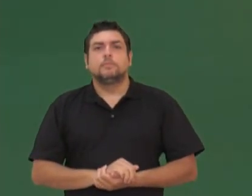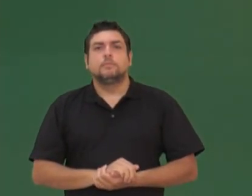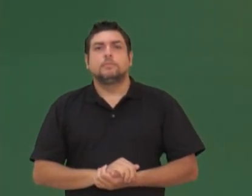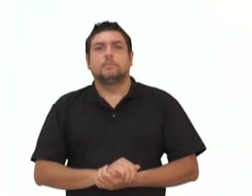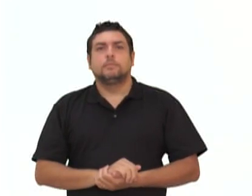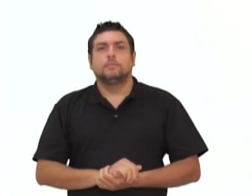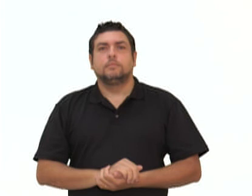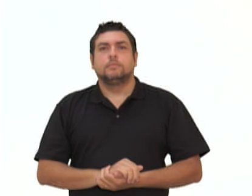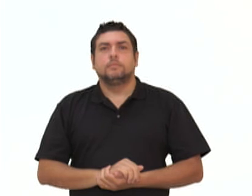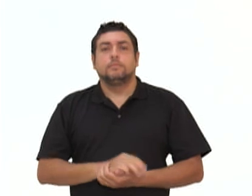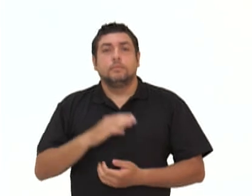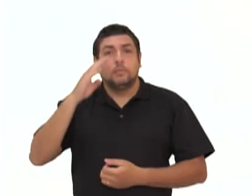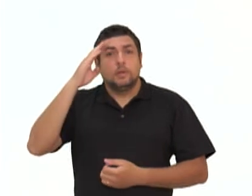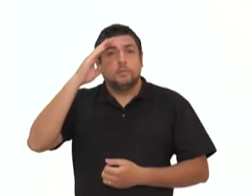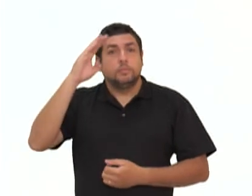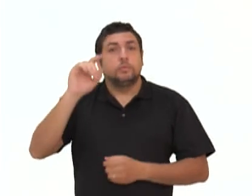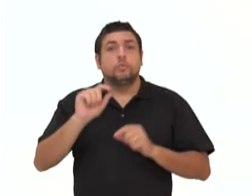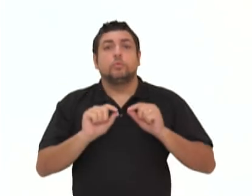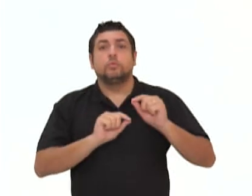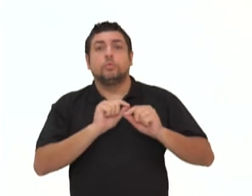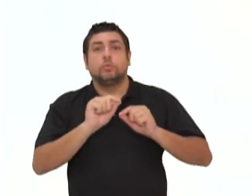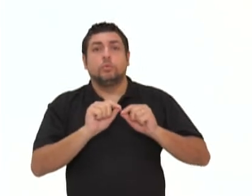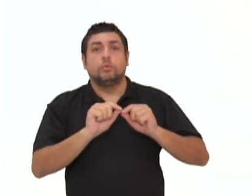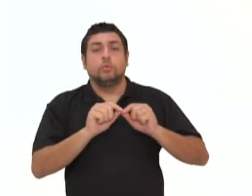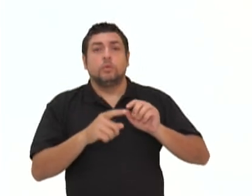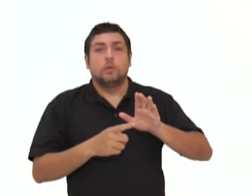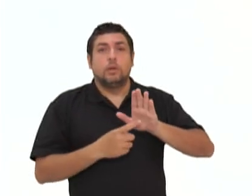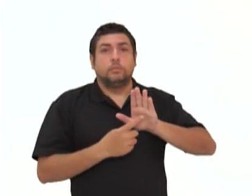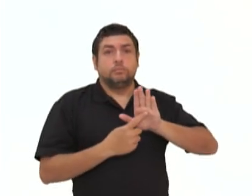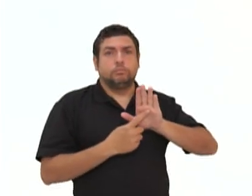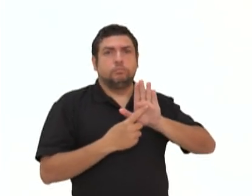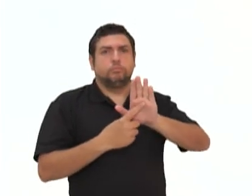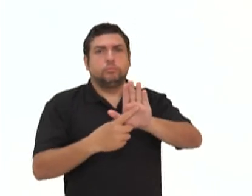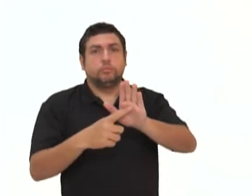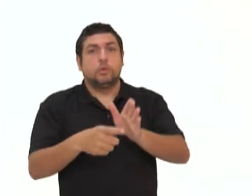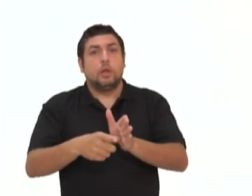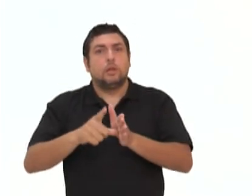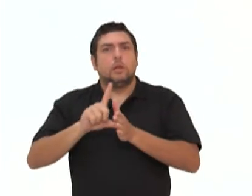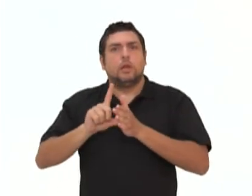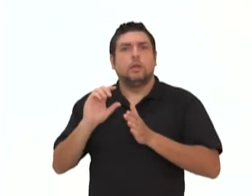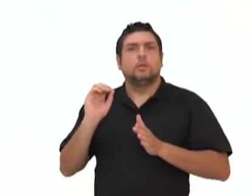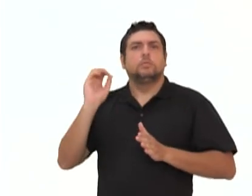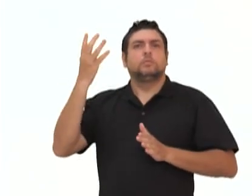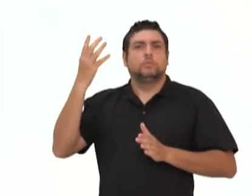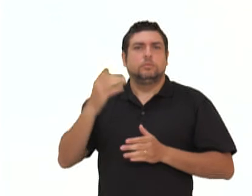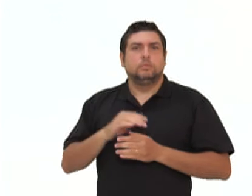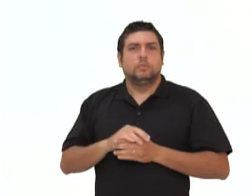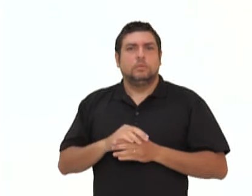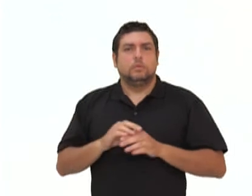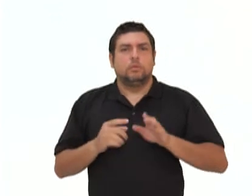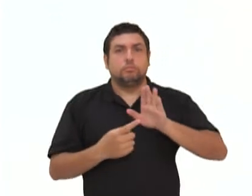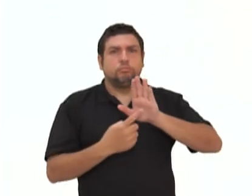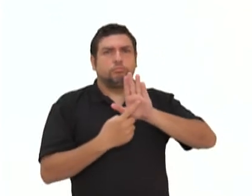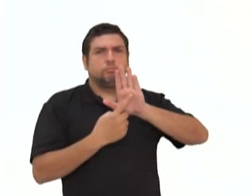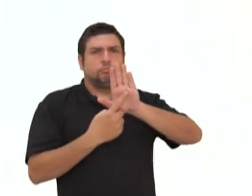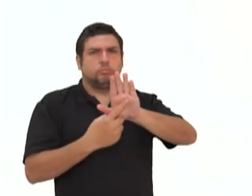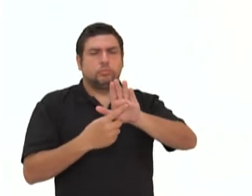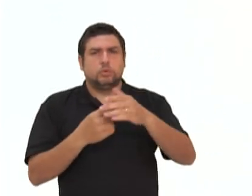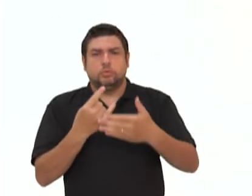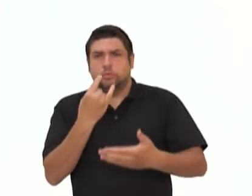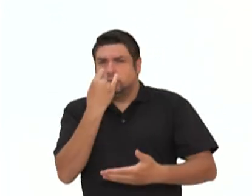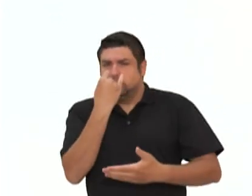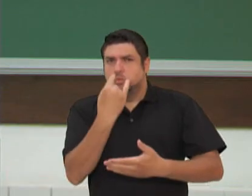principal, anticipar el contenido, chamar a atenção do leitor. Perfeito? Lembra do jornal